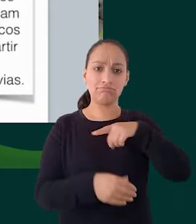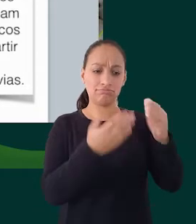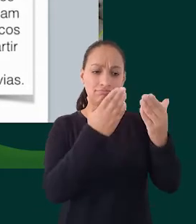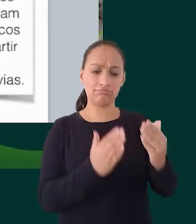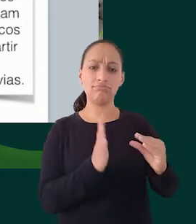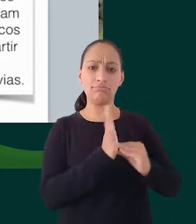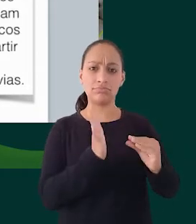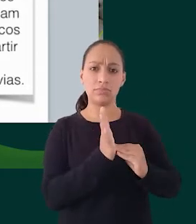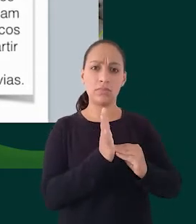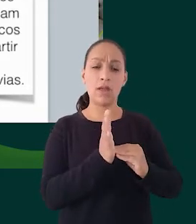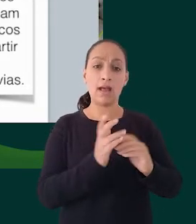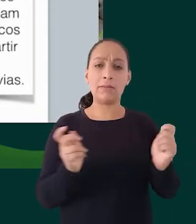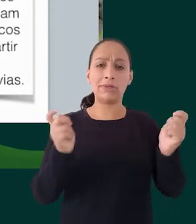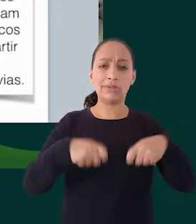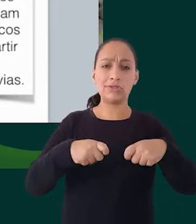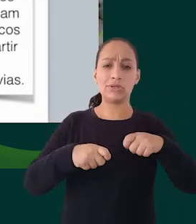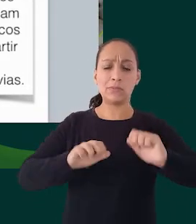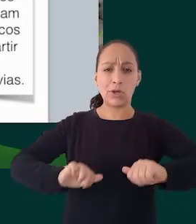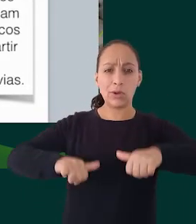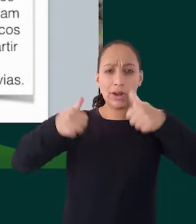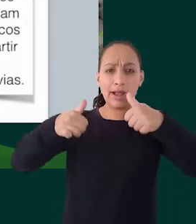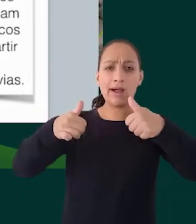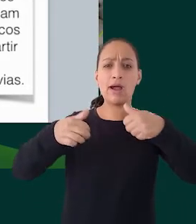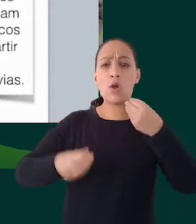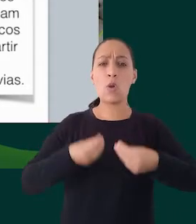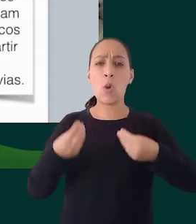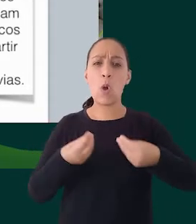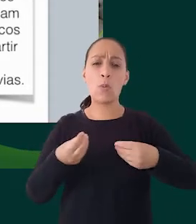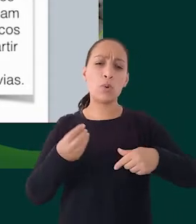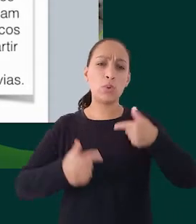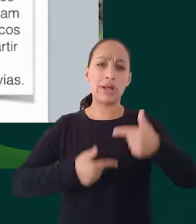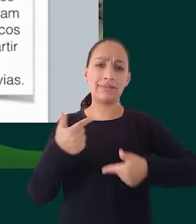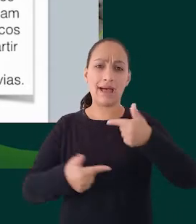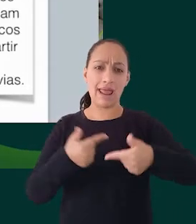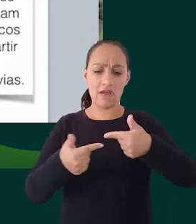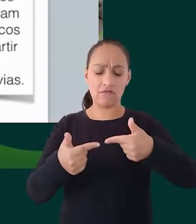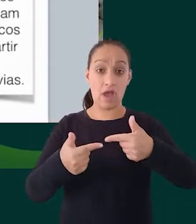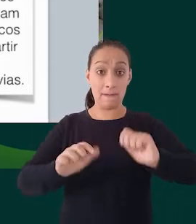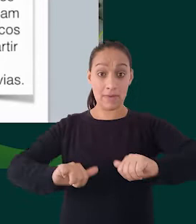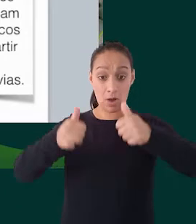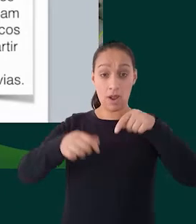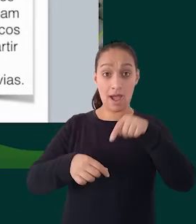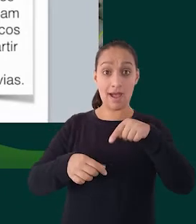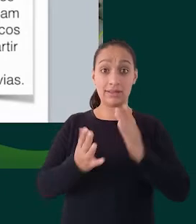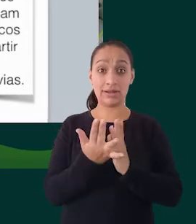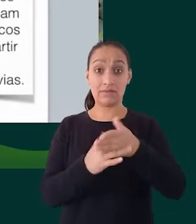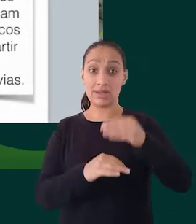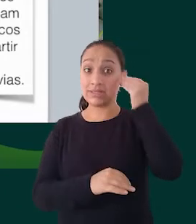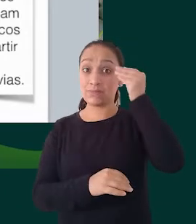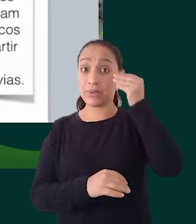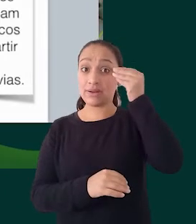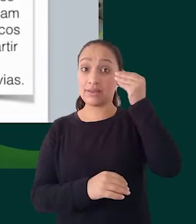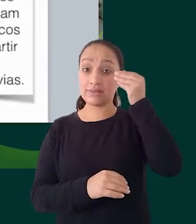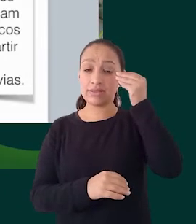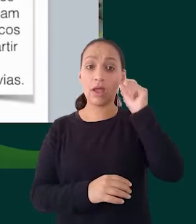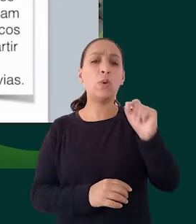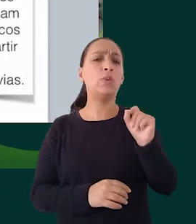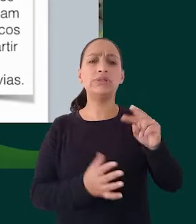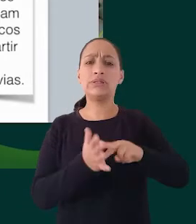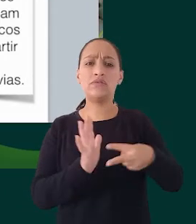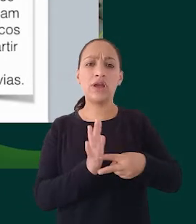de melhorar o desempenho de realização de alguma tarefa por meio de experiência. O que é experiência? É o meu